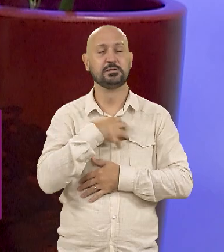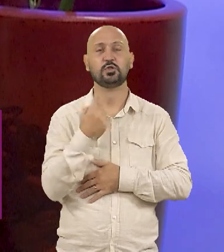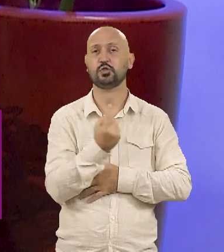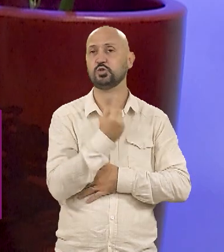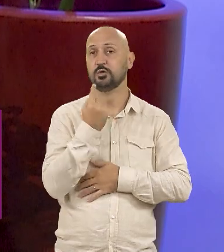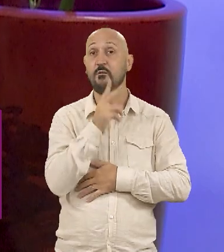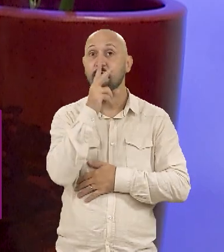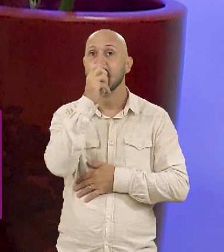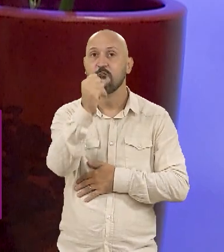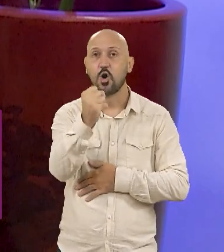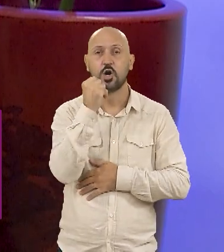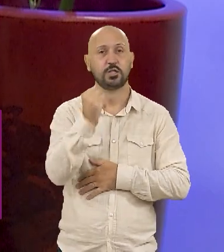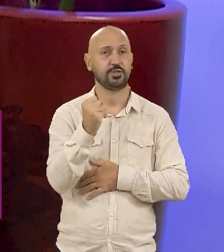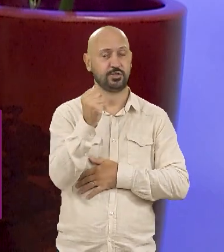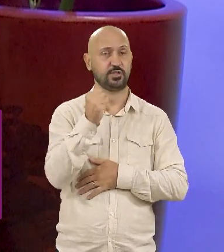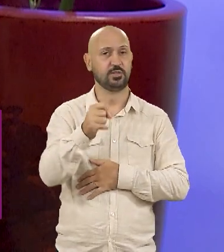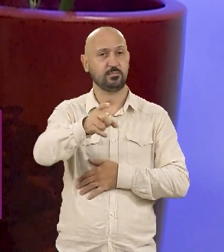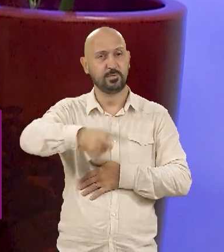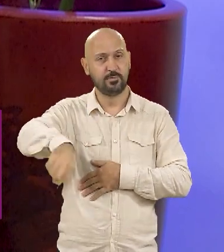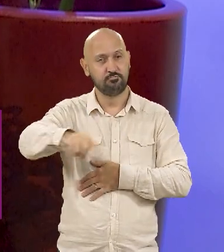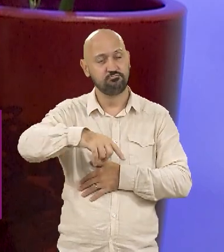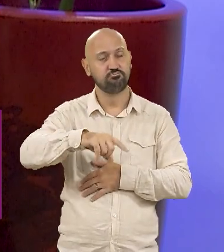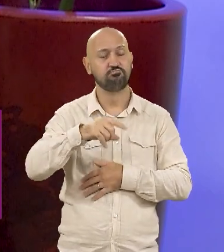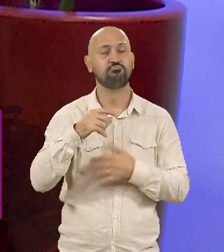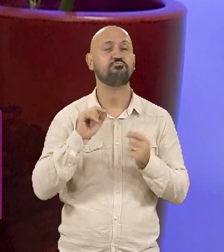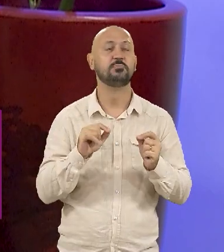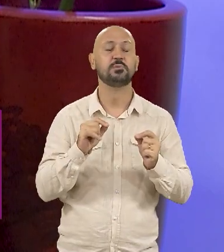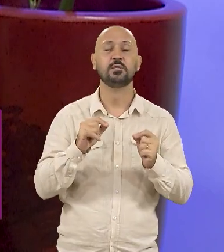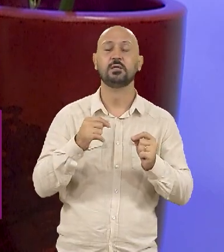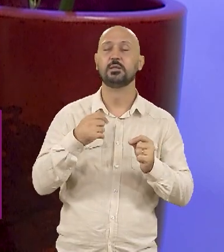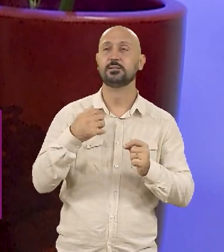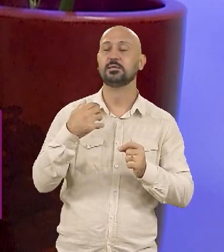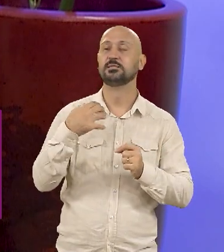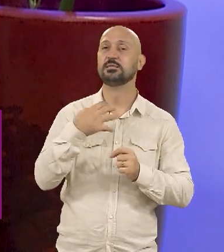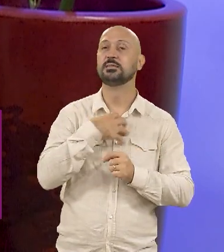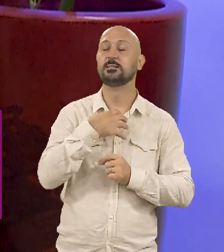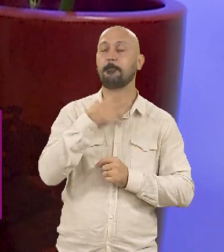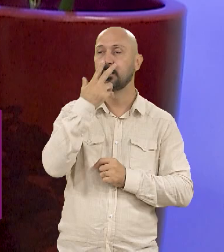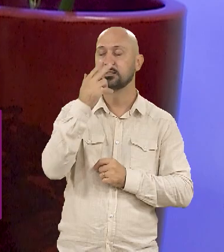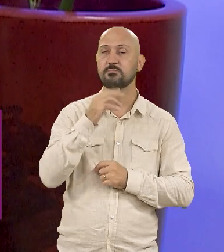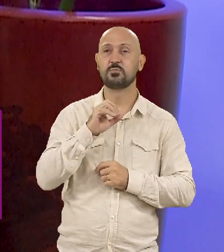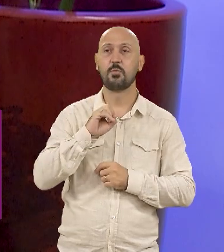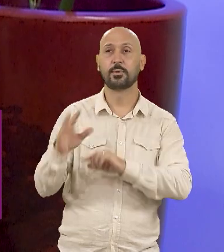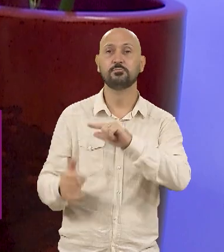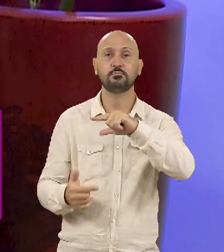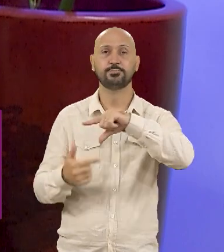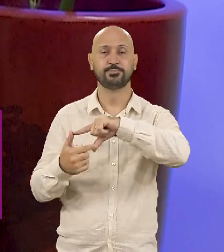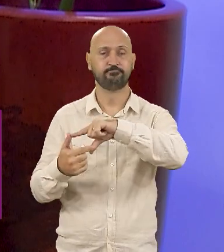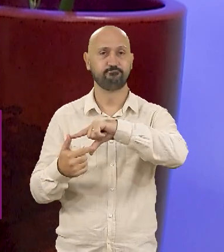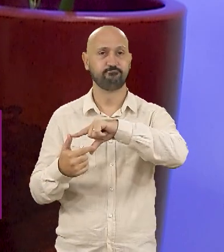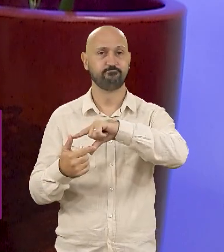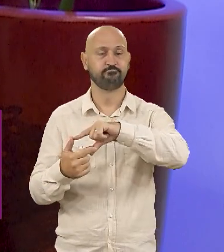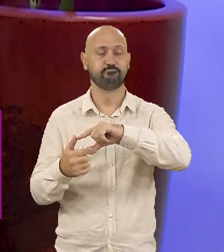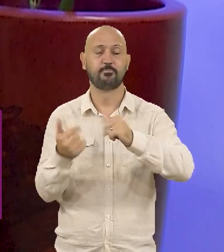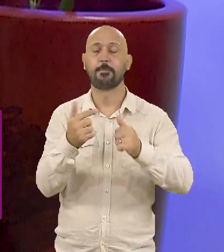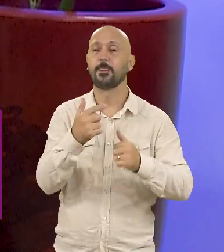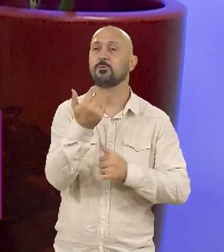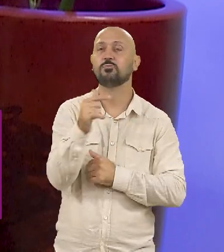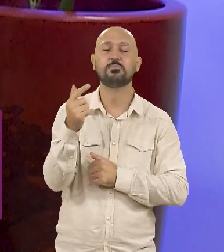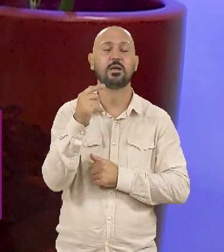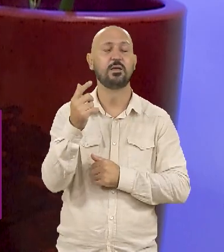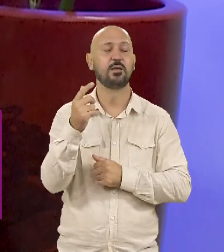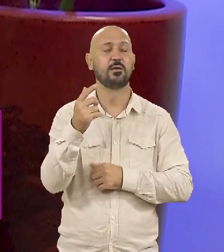muito grande para as pessoas. E as fugas, infelizmente, elas não têm trazido bons